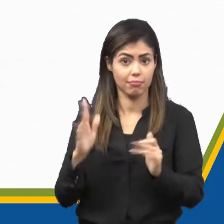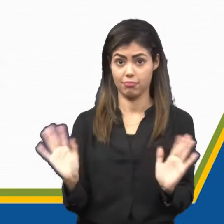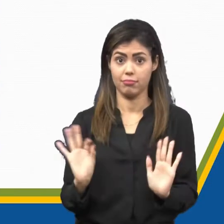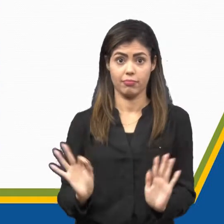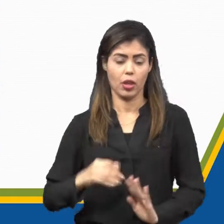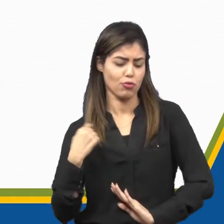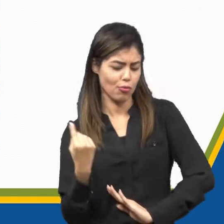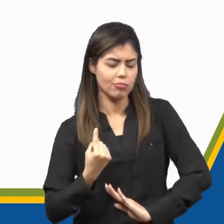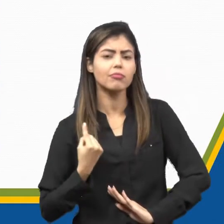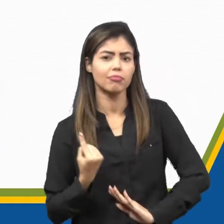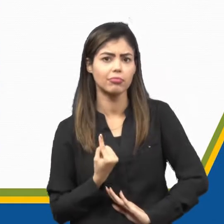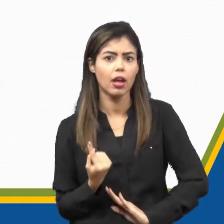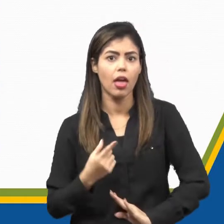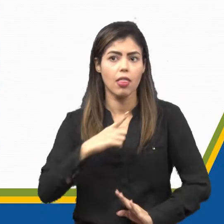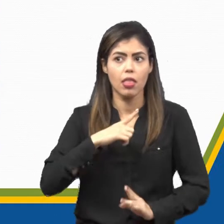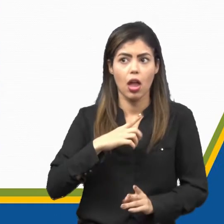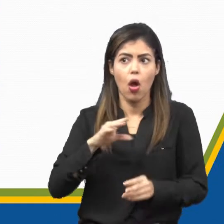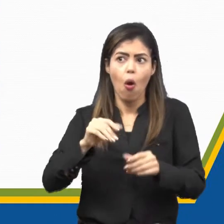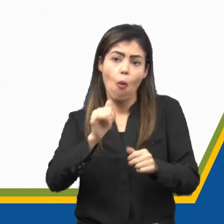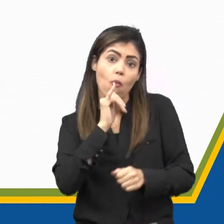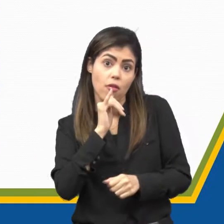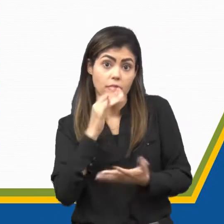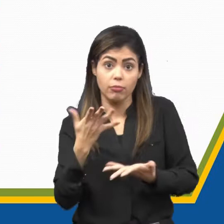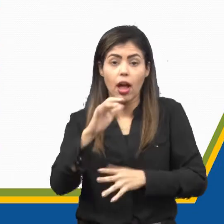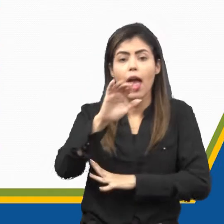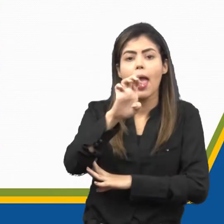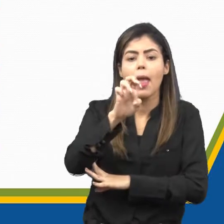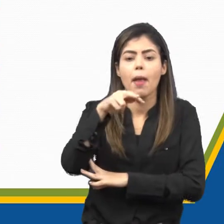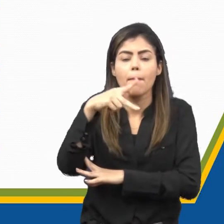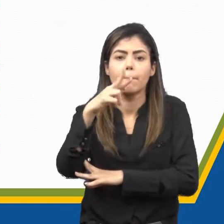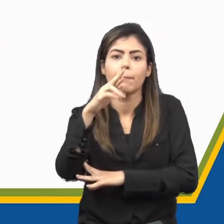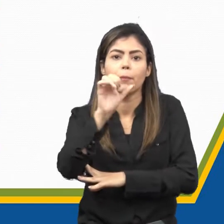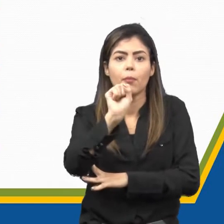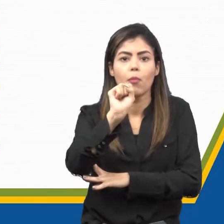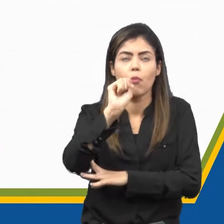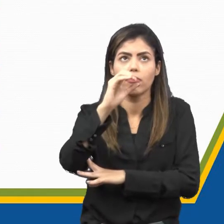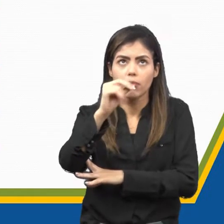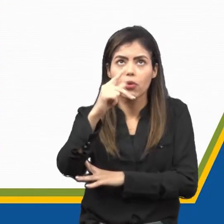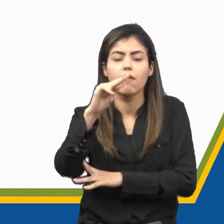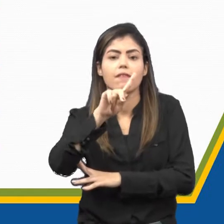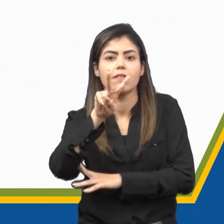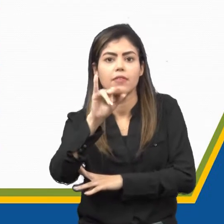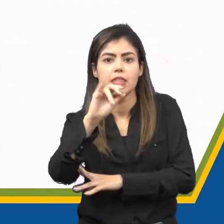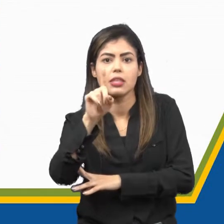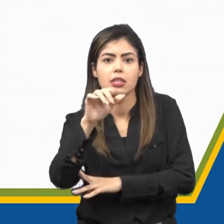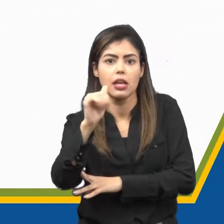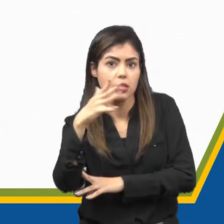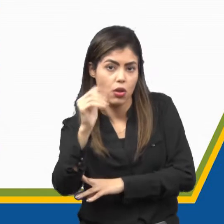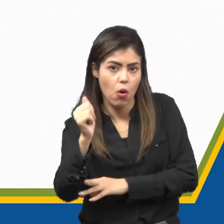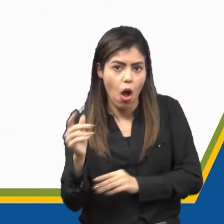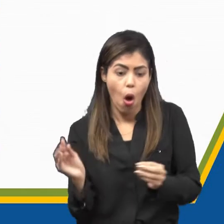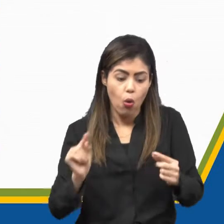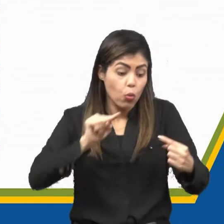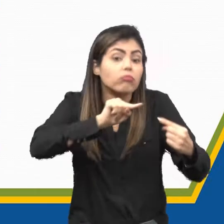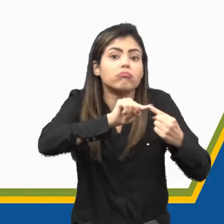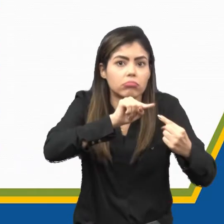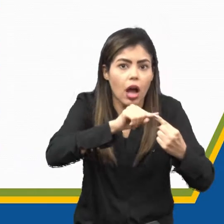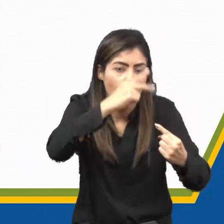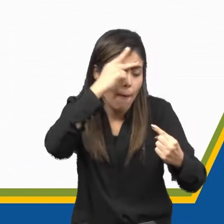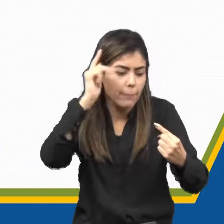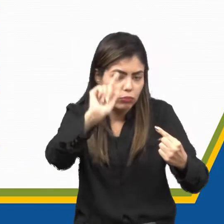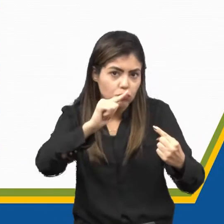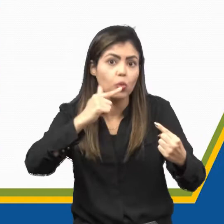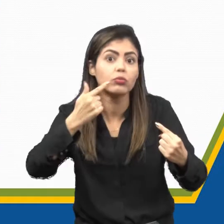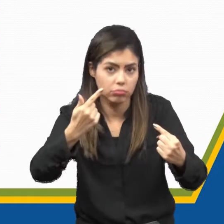partir de métodos como a improvisação, o contato com o chão ou com outro personagem cênico e